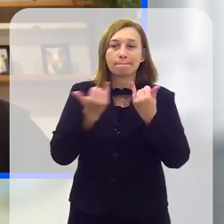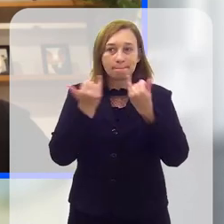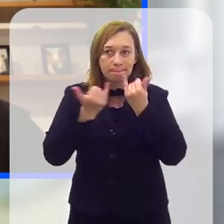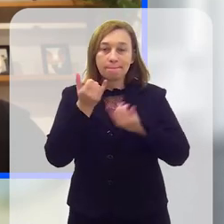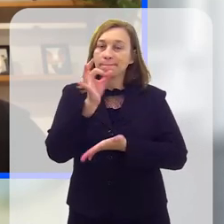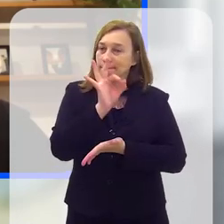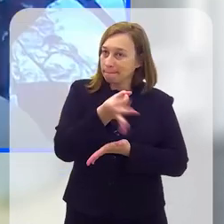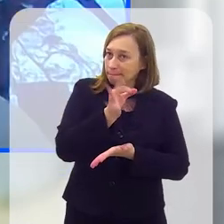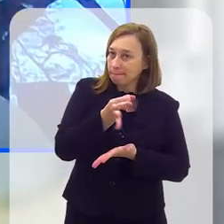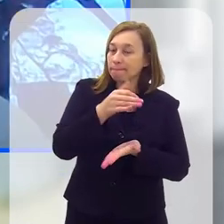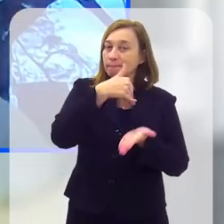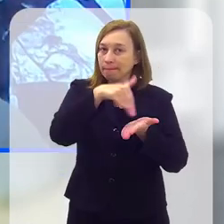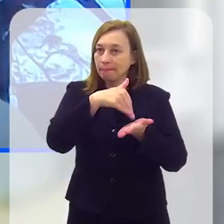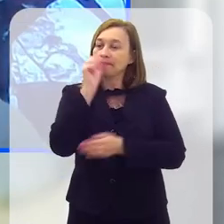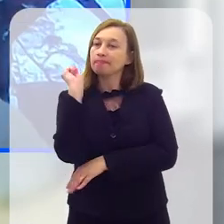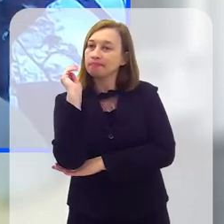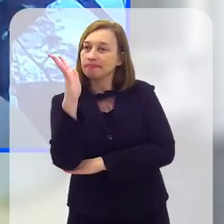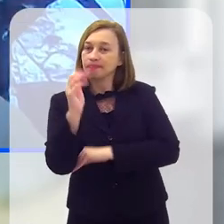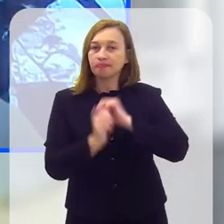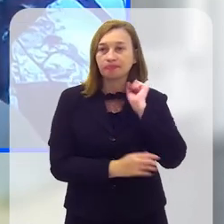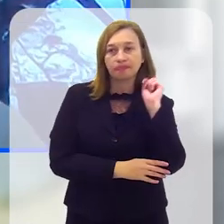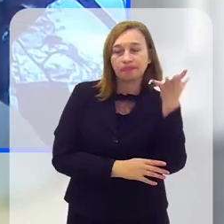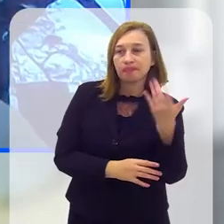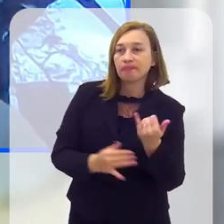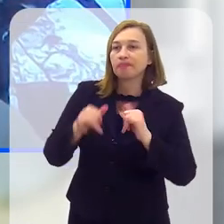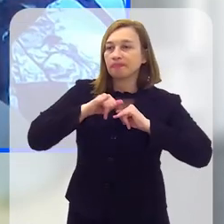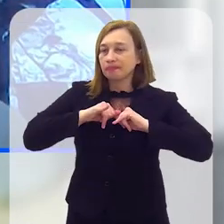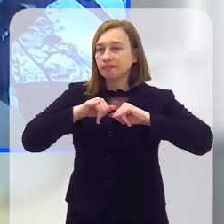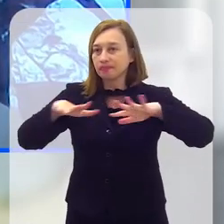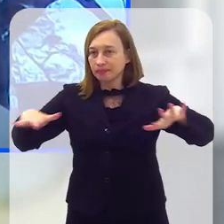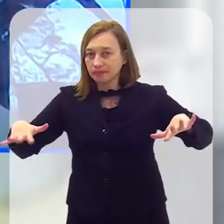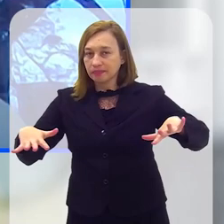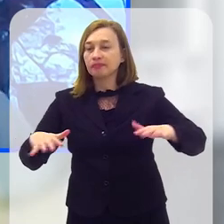dados oficiais da Secretaria de Meio Ambiente que vem indicando